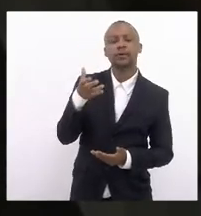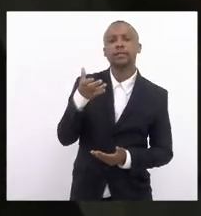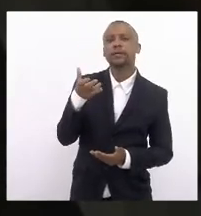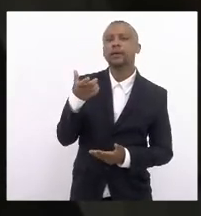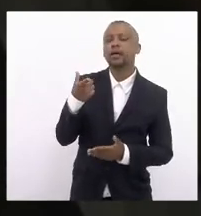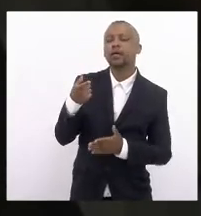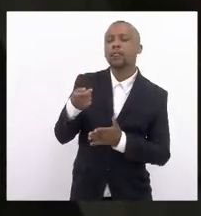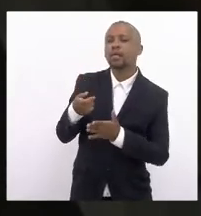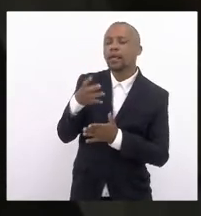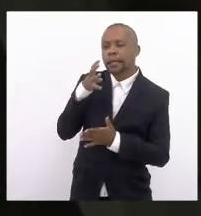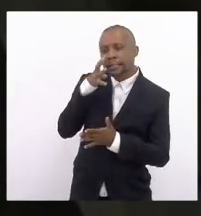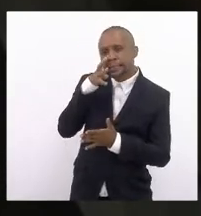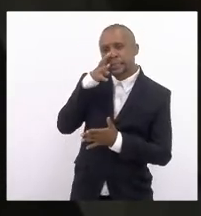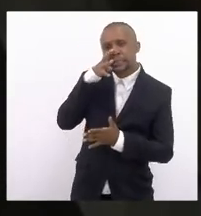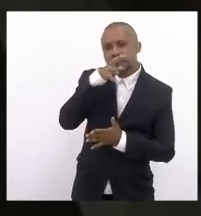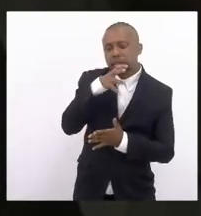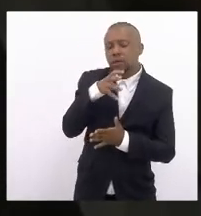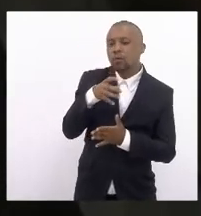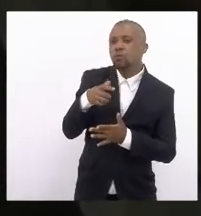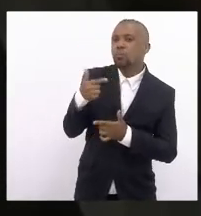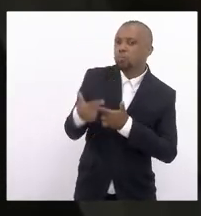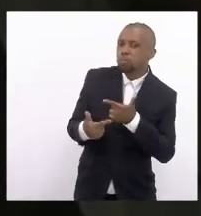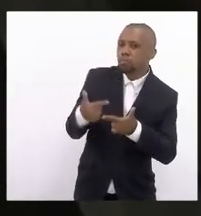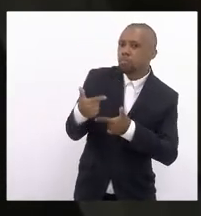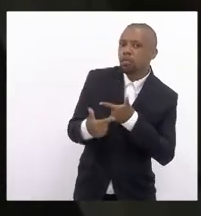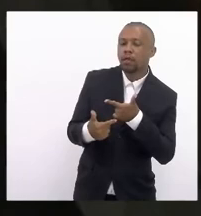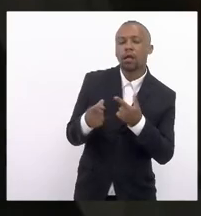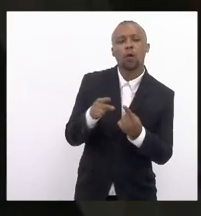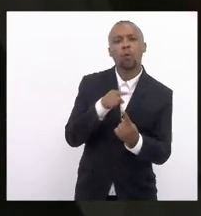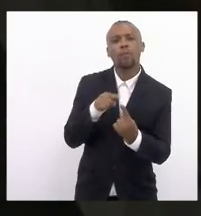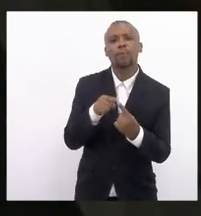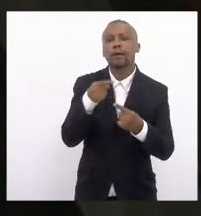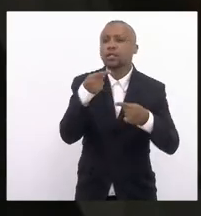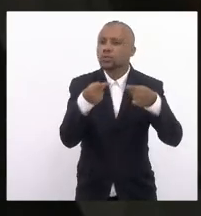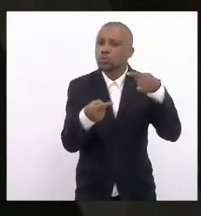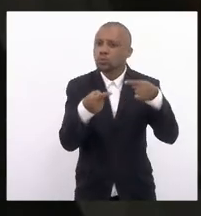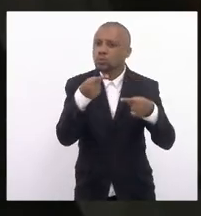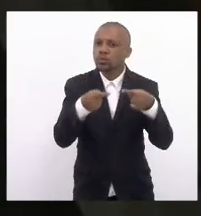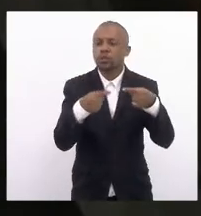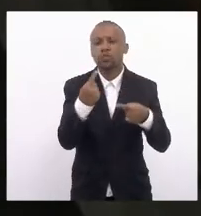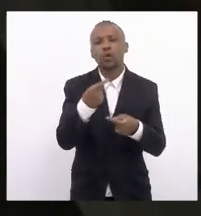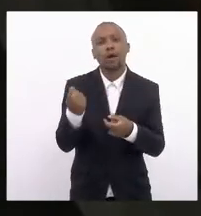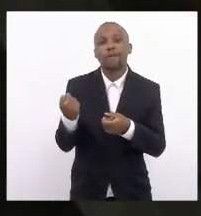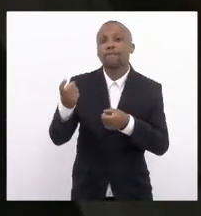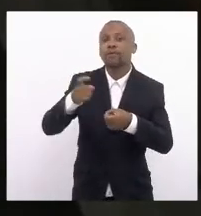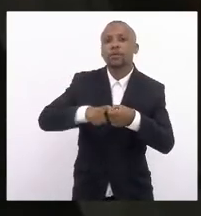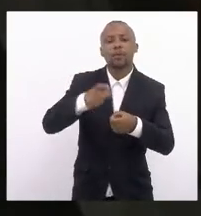insistir na discussão que retomamos ontem